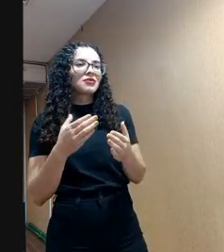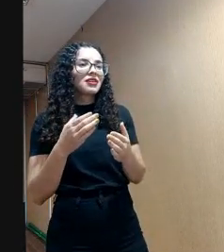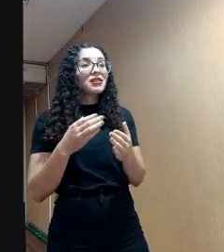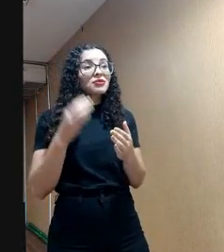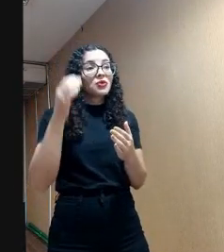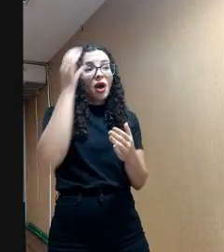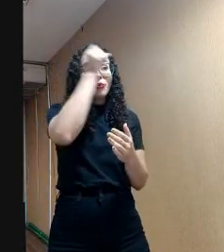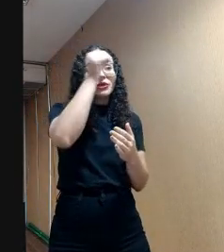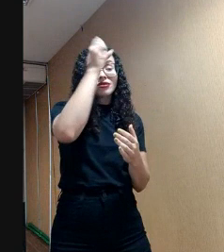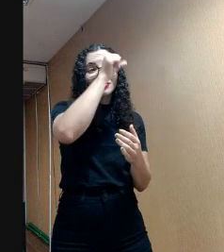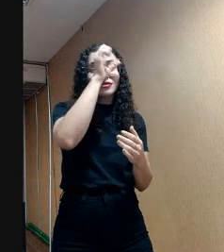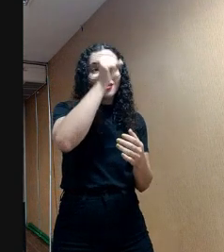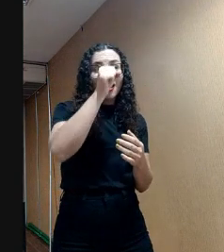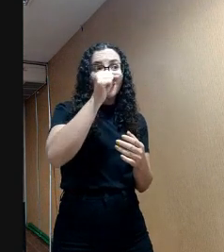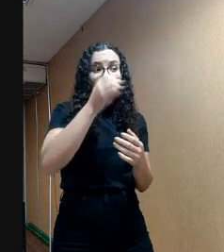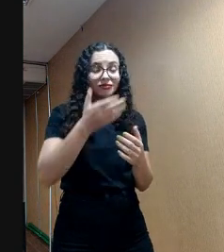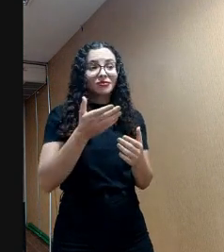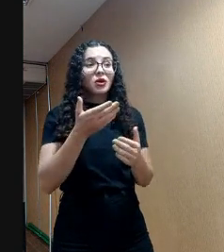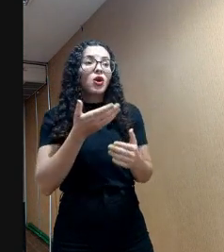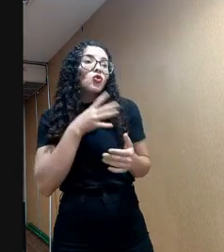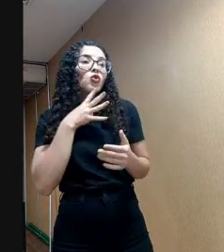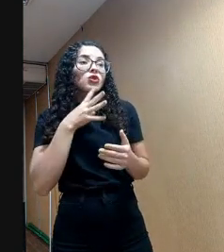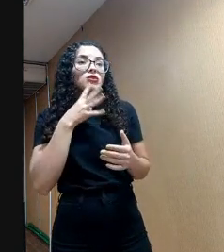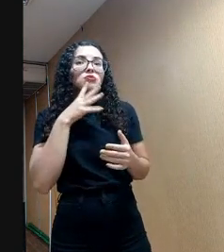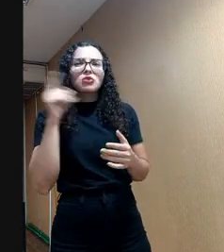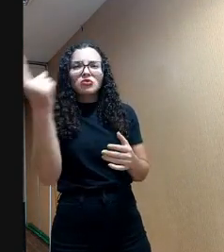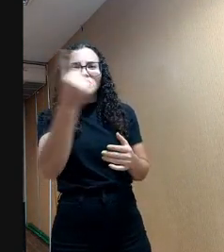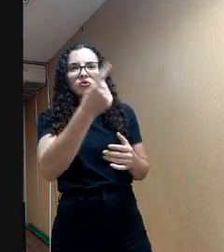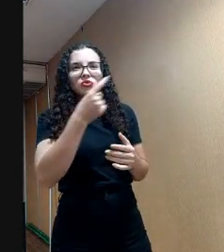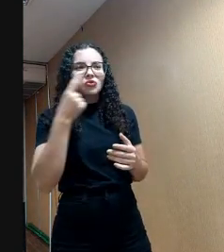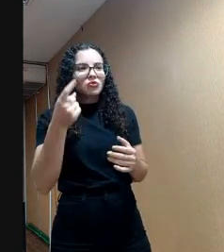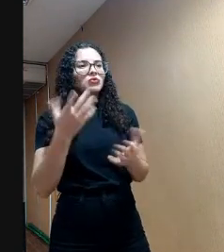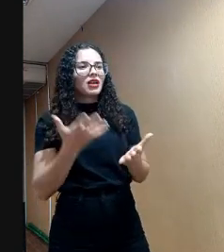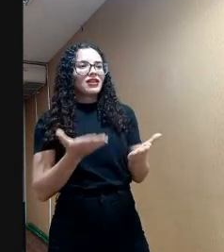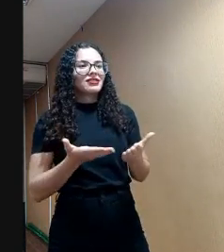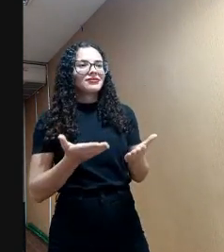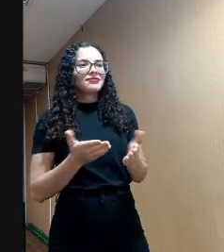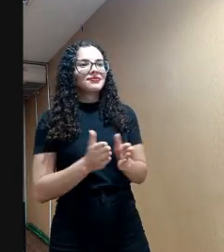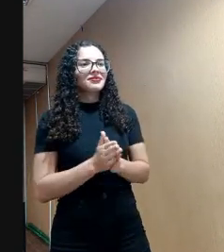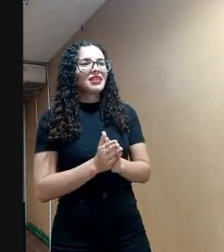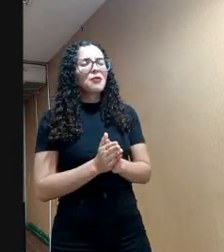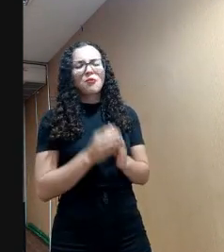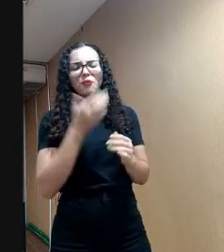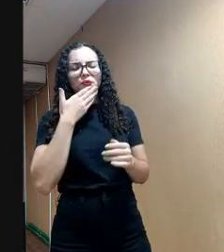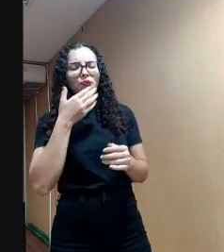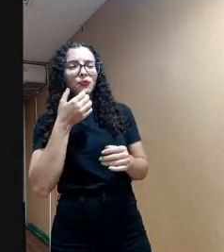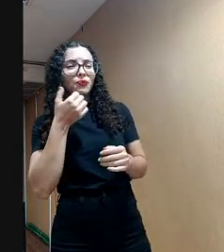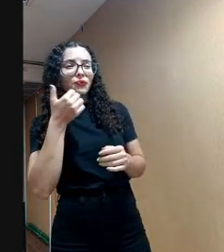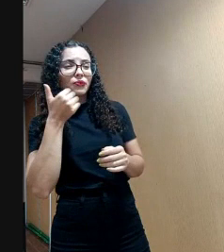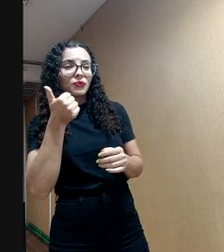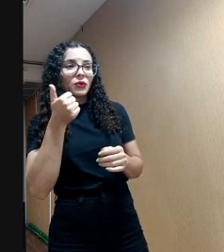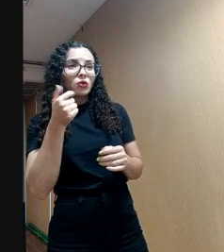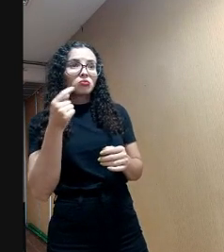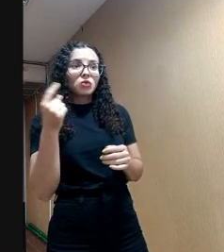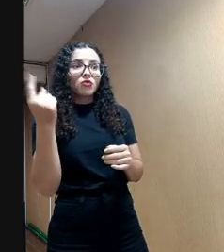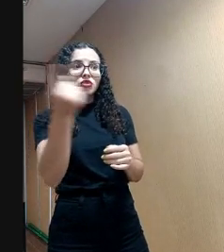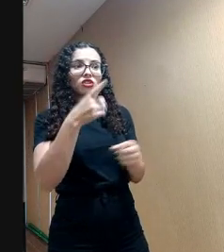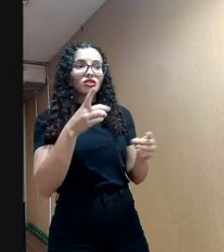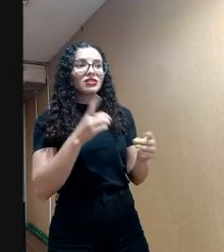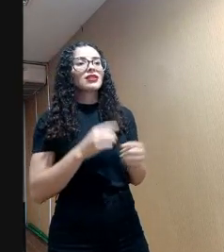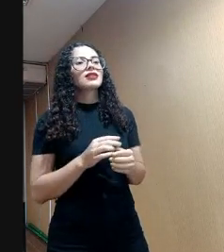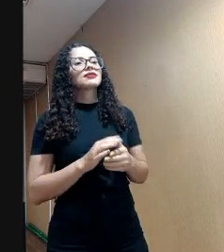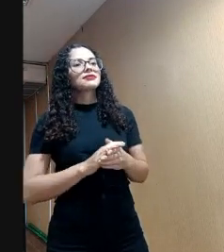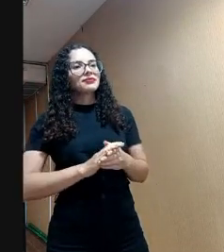tá? E é uma oportunidade ótima que a gente consegue uma vez no ano de vocês conseguirem ter contato